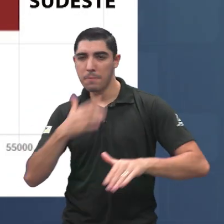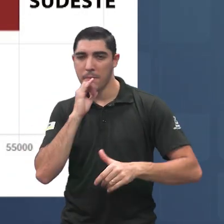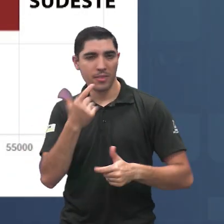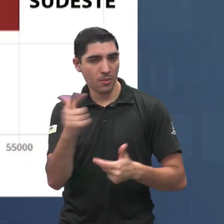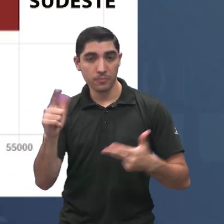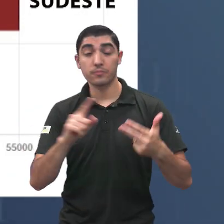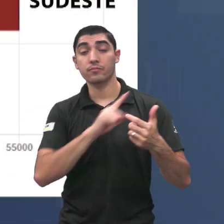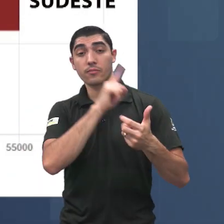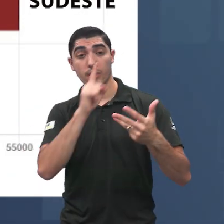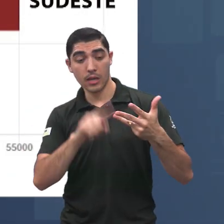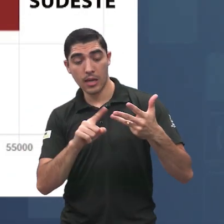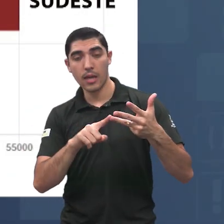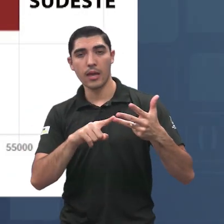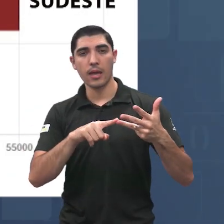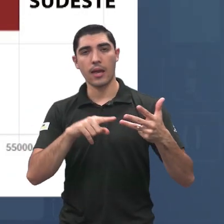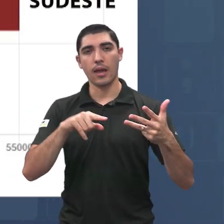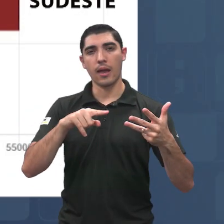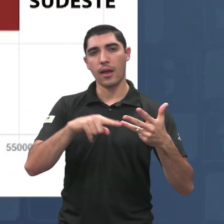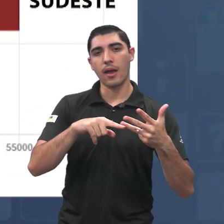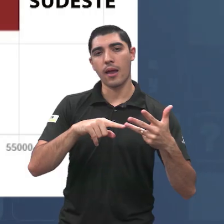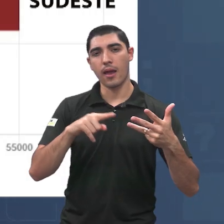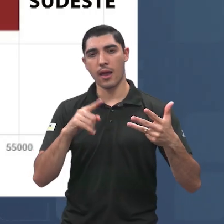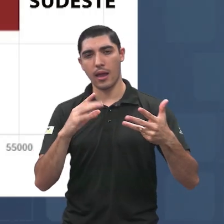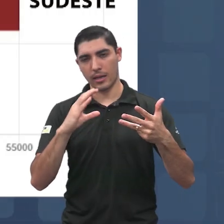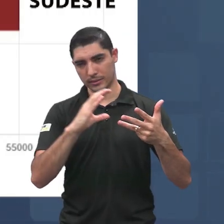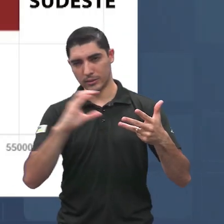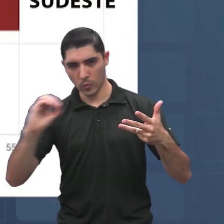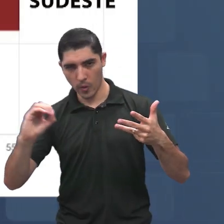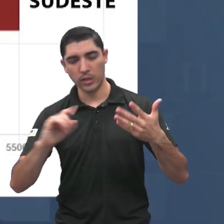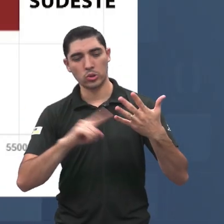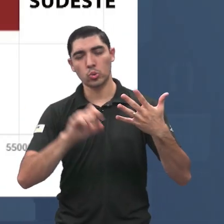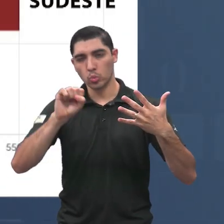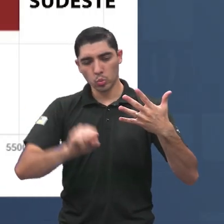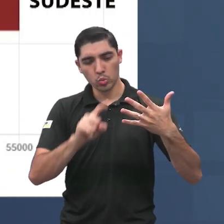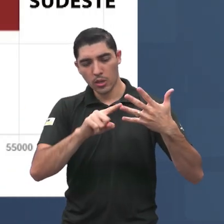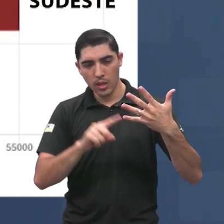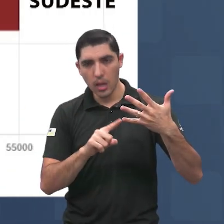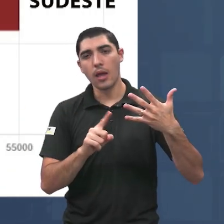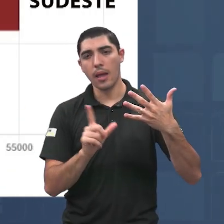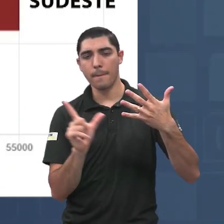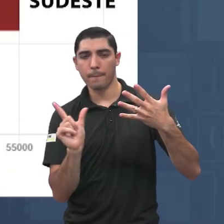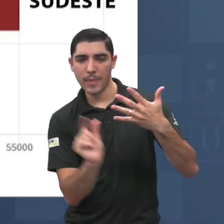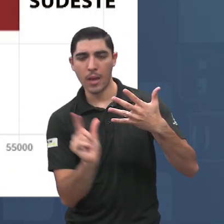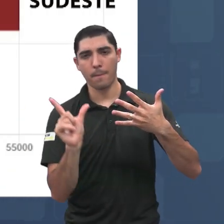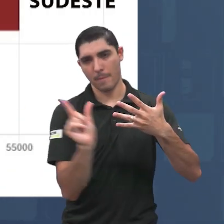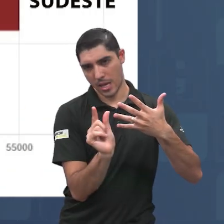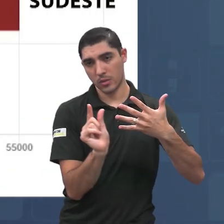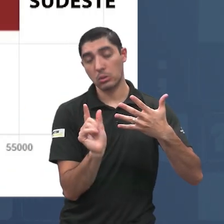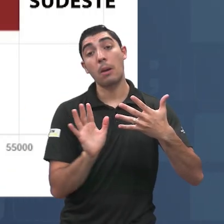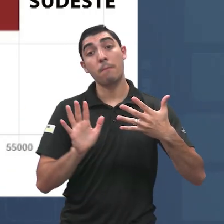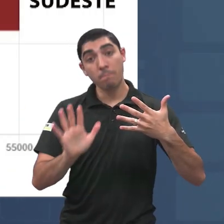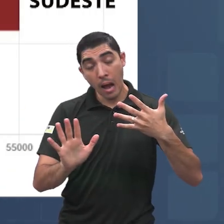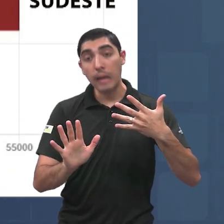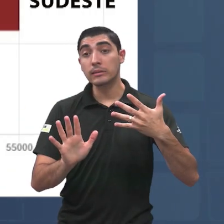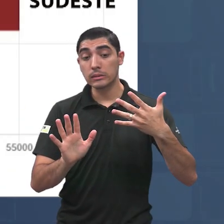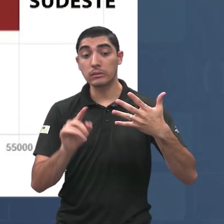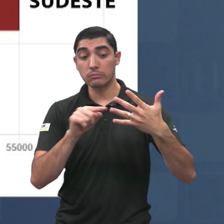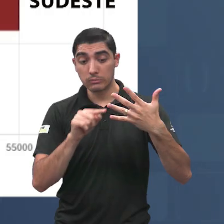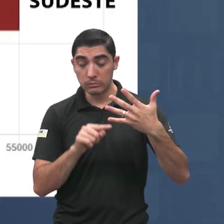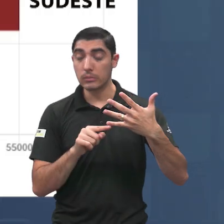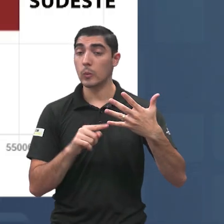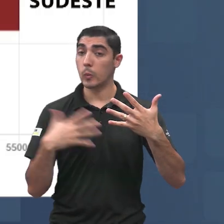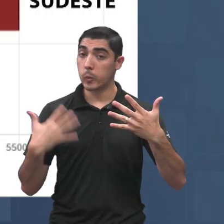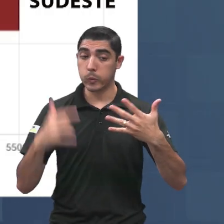o Centro-Sul, Oeste e Sul apresentam os índices mais baixos, né? Mas ainda assim com dados